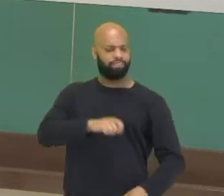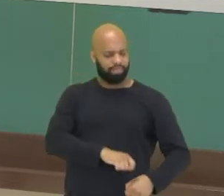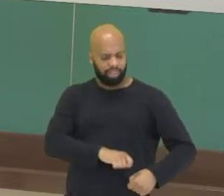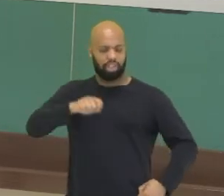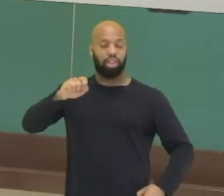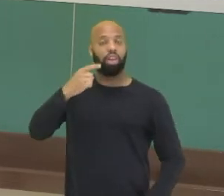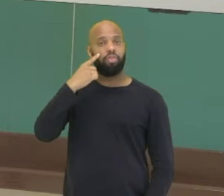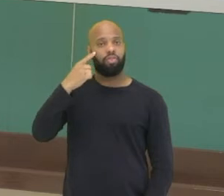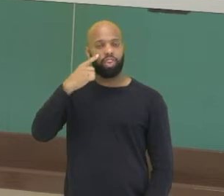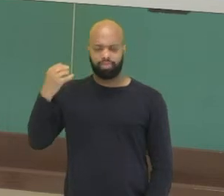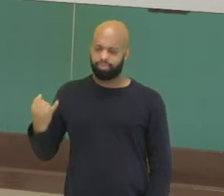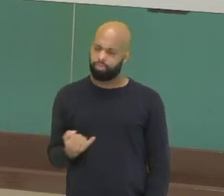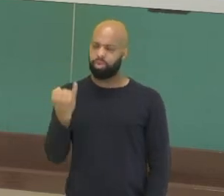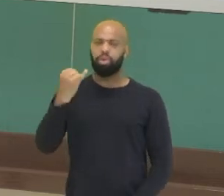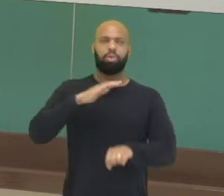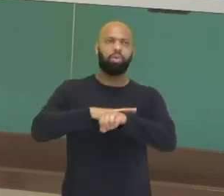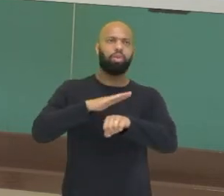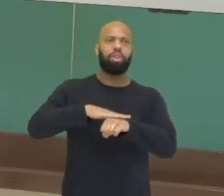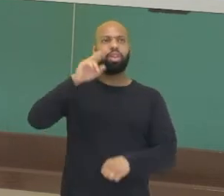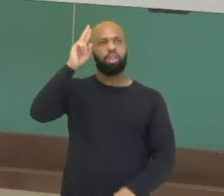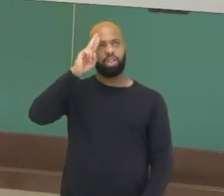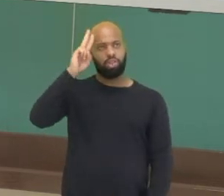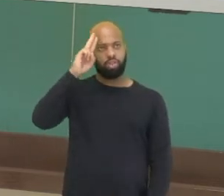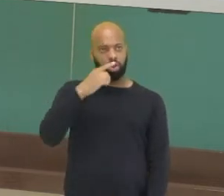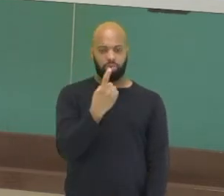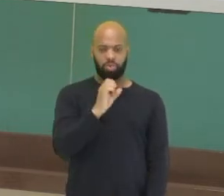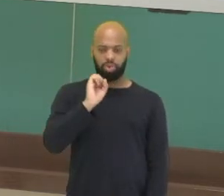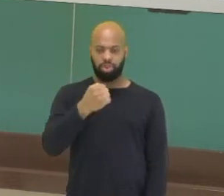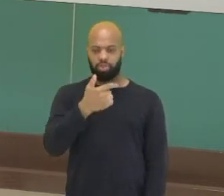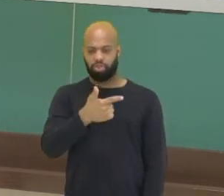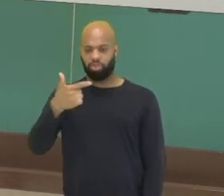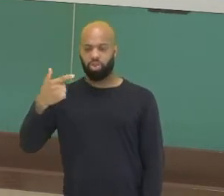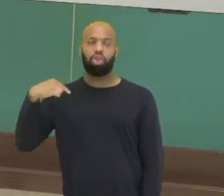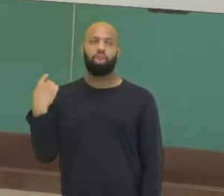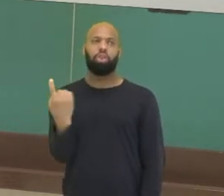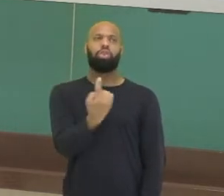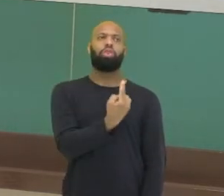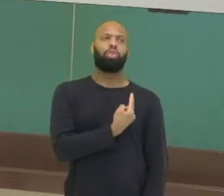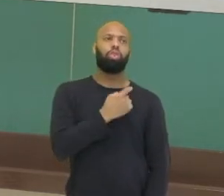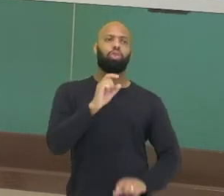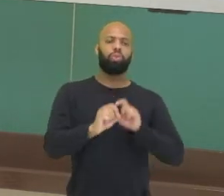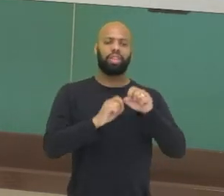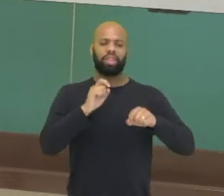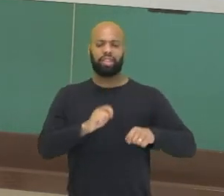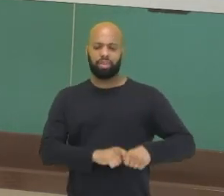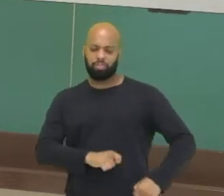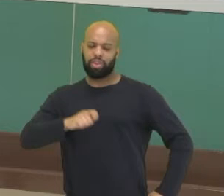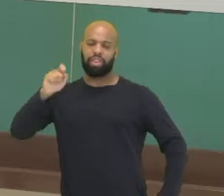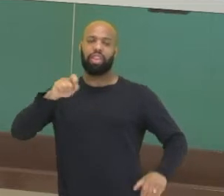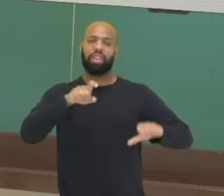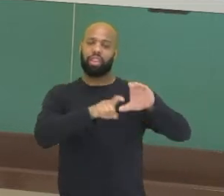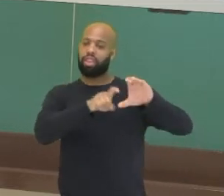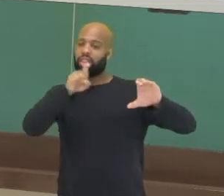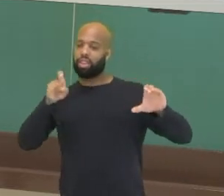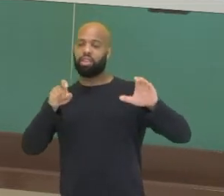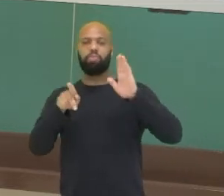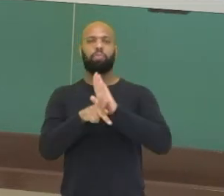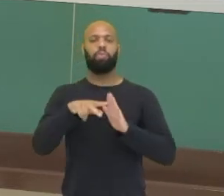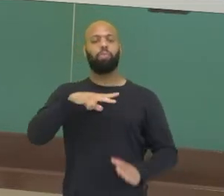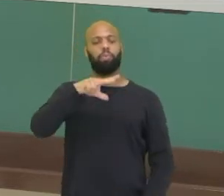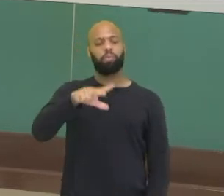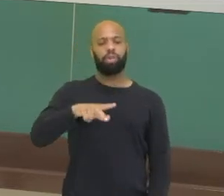da nossa história, em 1822, quando nós nos tornamos independentes de Portugal, em ter